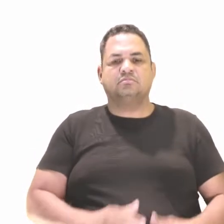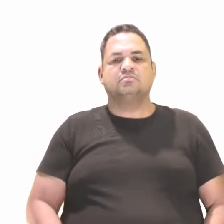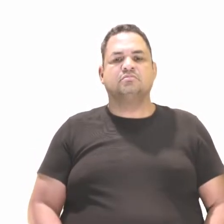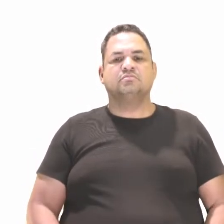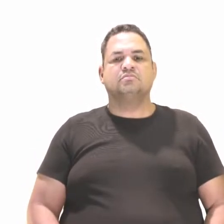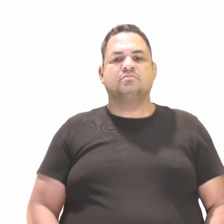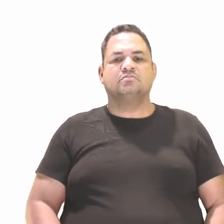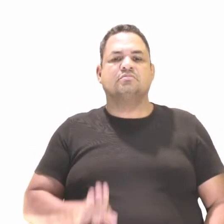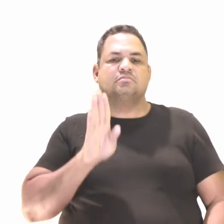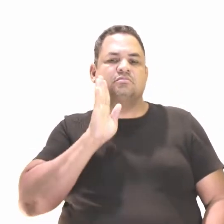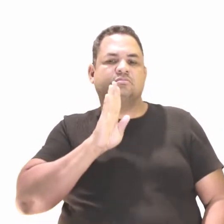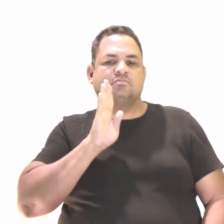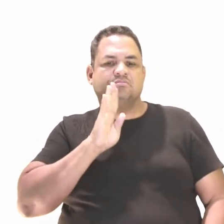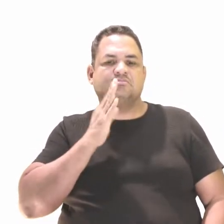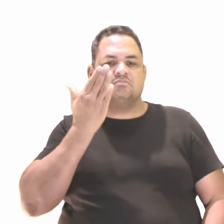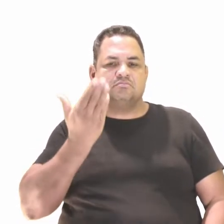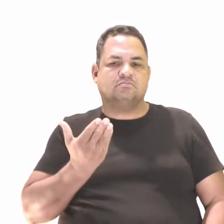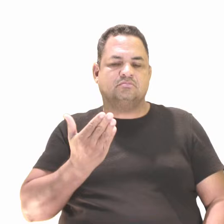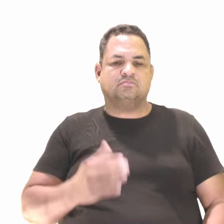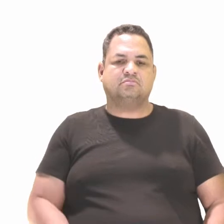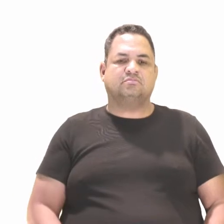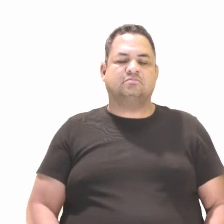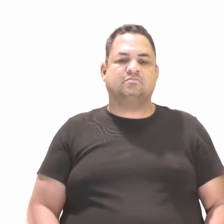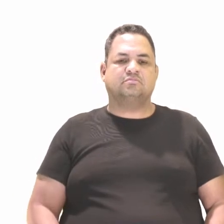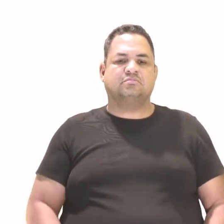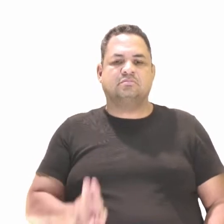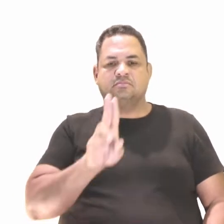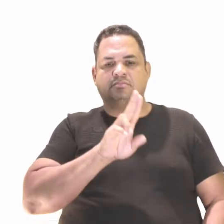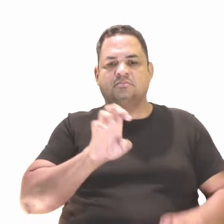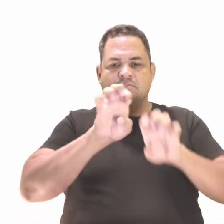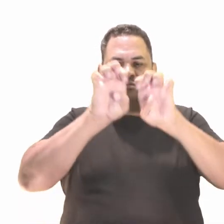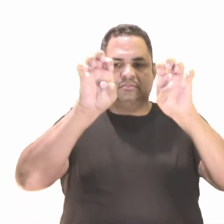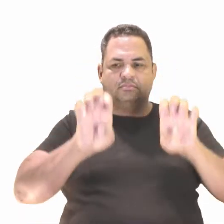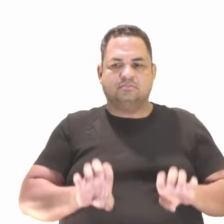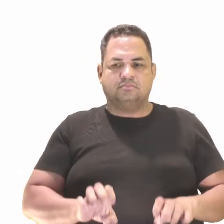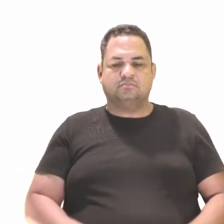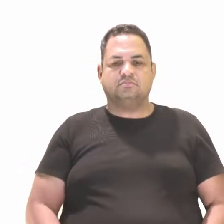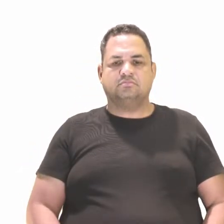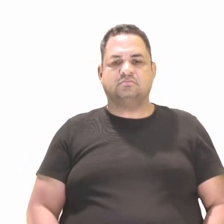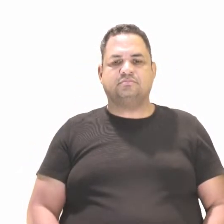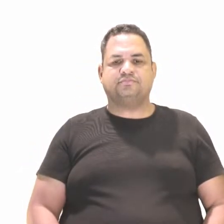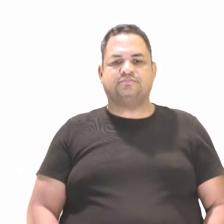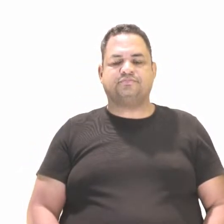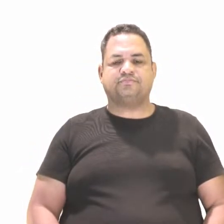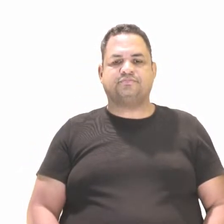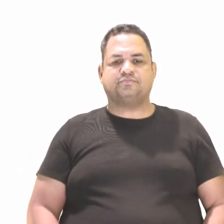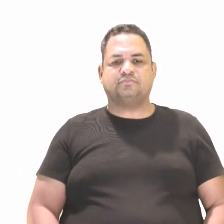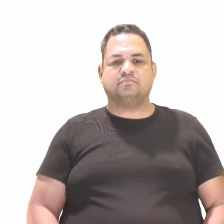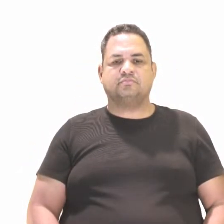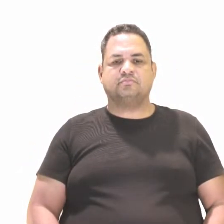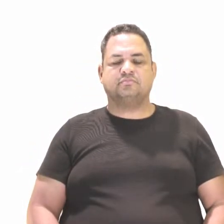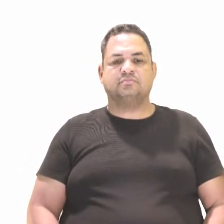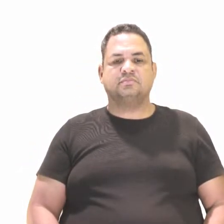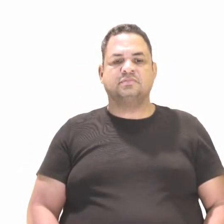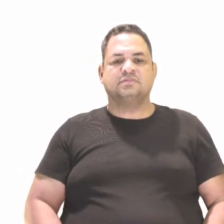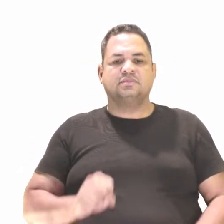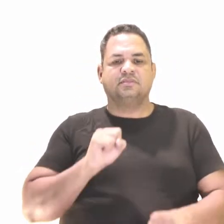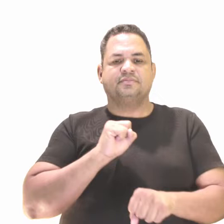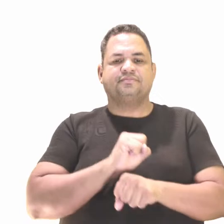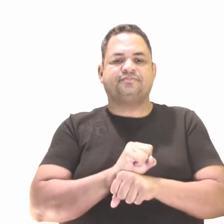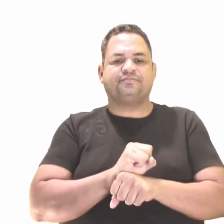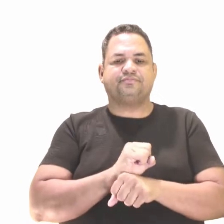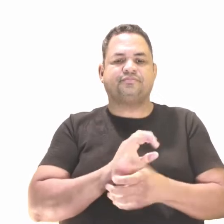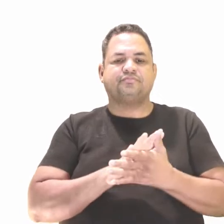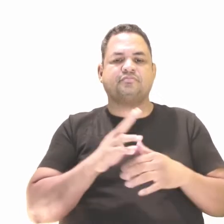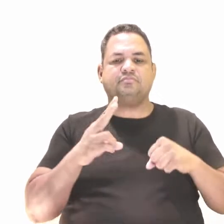Seria bacana, seria legal, usando a estrutura do would. Dá uma pausazinha aqui para falar sobre essa questão do would, que